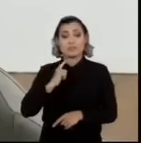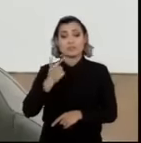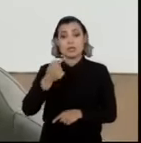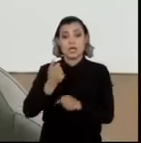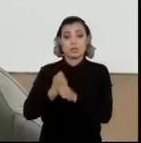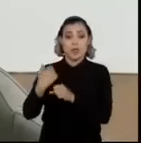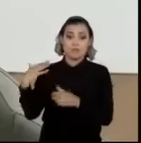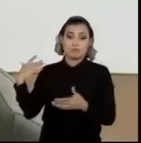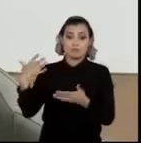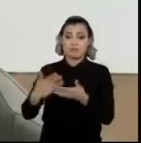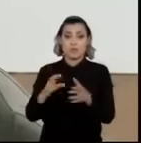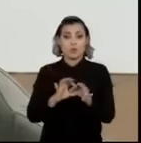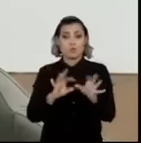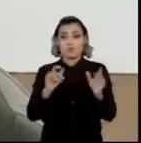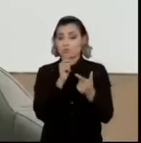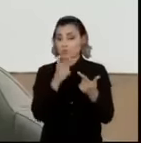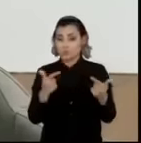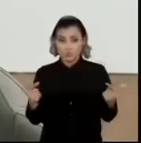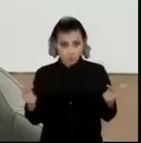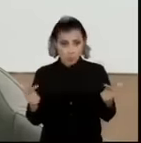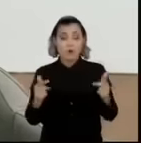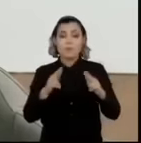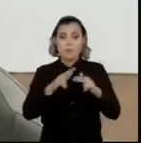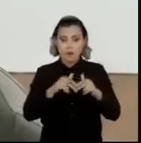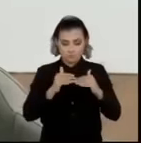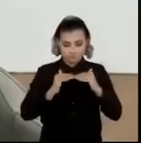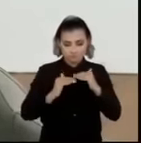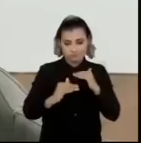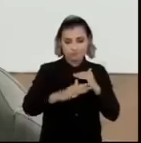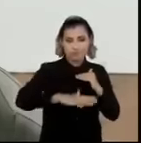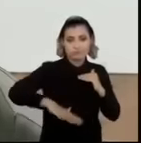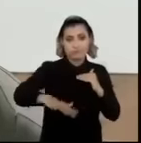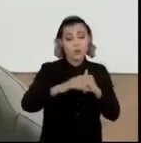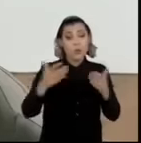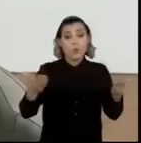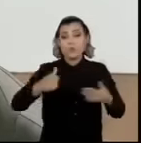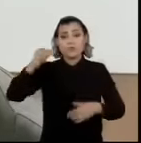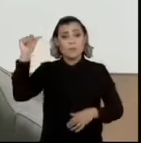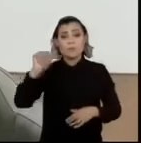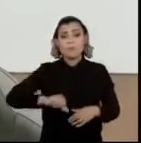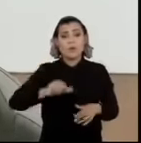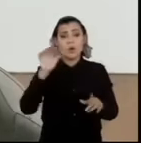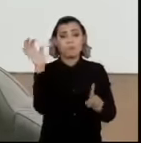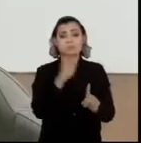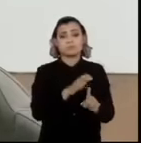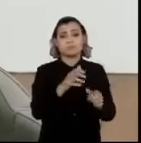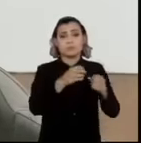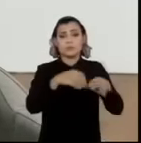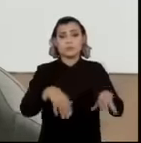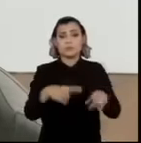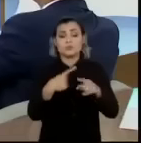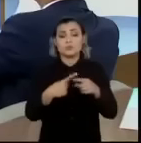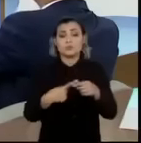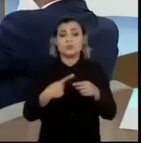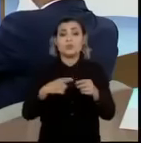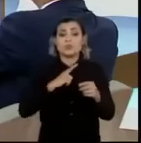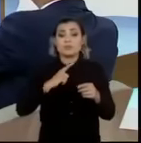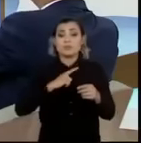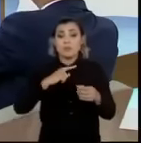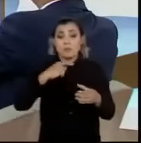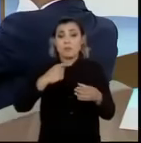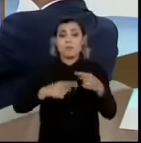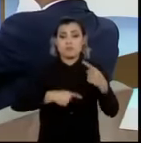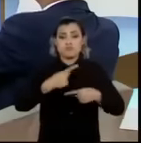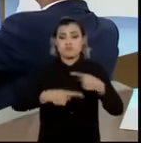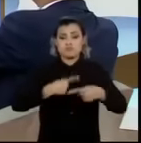sem ter tido um licenciamento adequado daquele linhão e hoje a pior consequência ambiental, está queimando óleo diesel para suprir